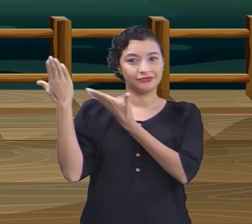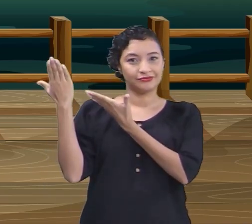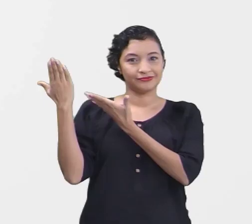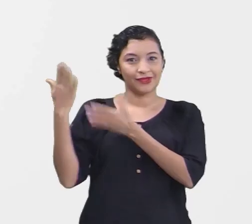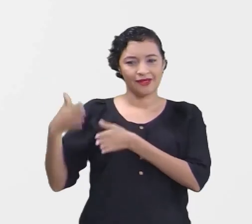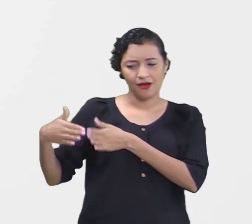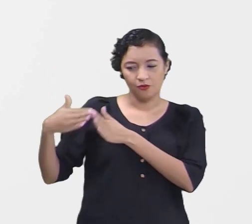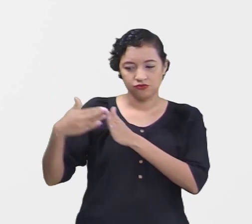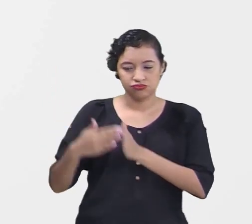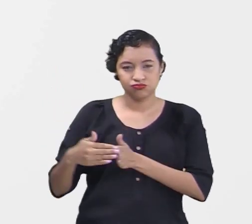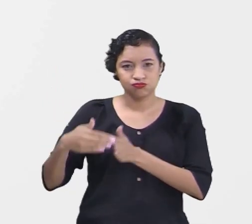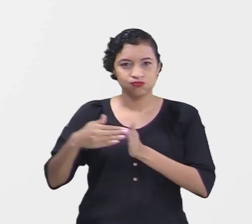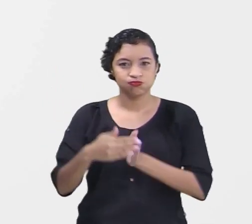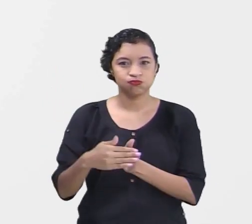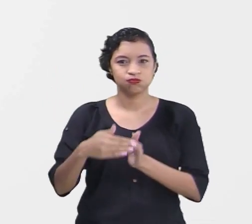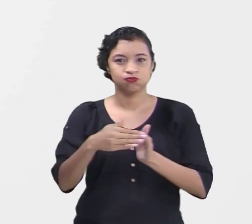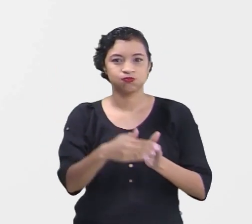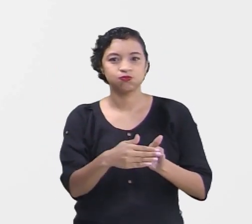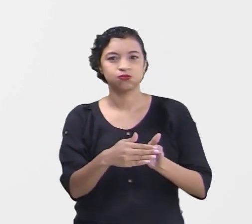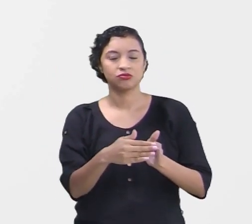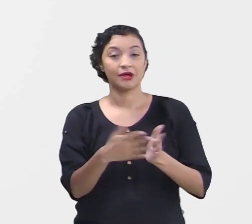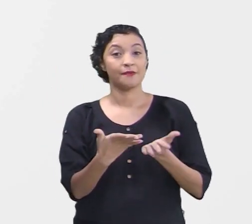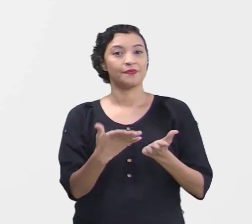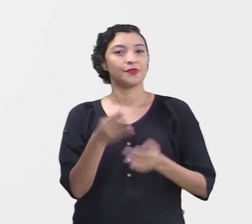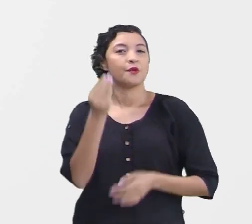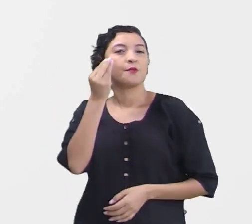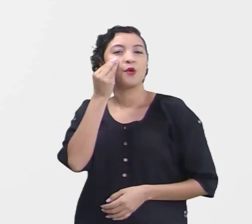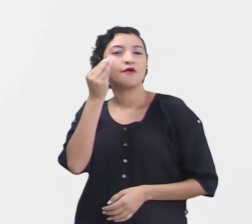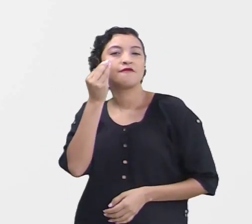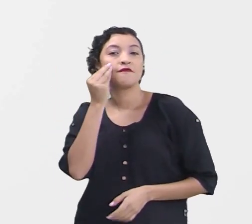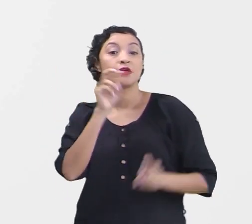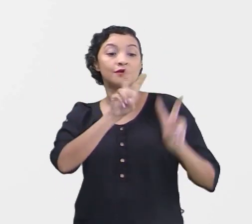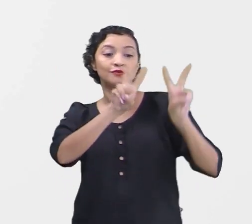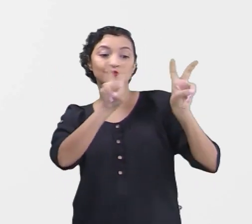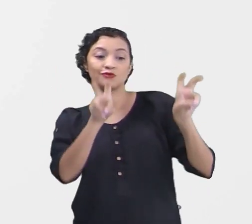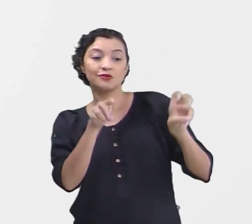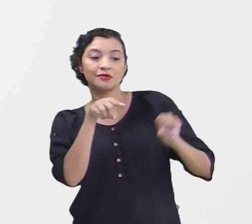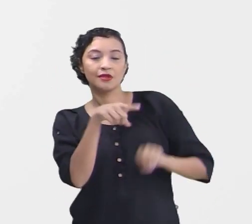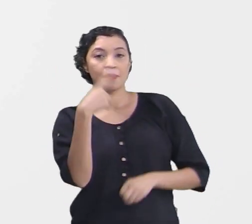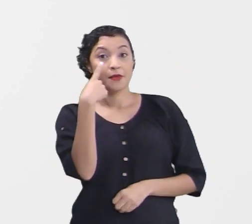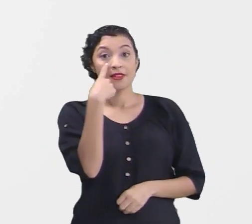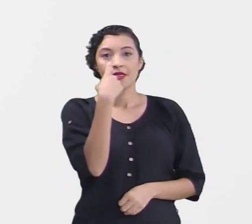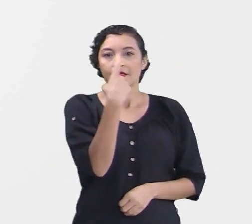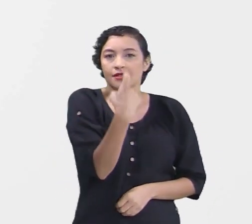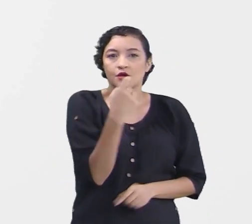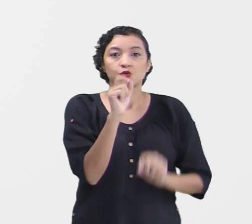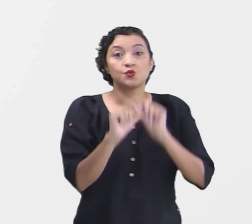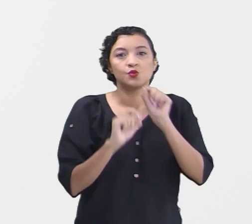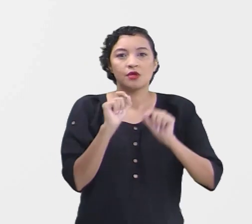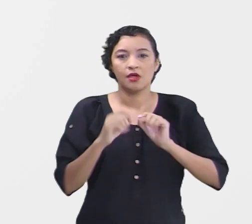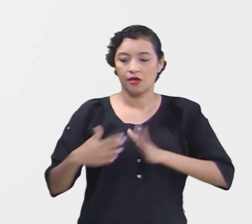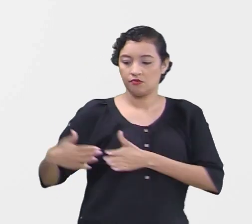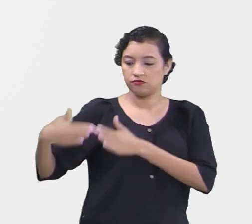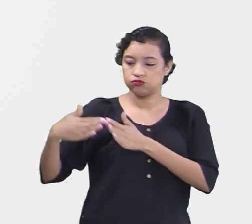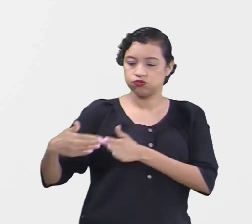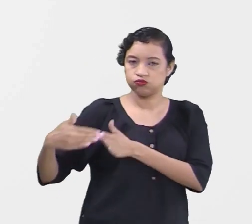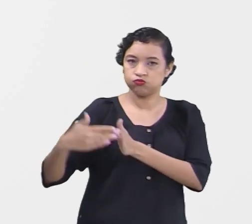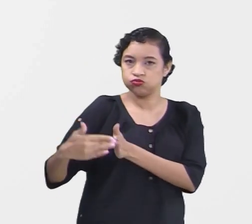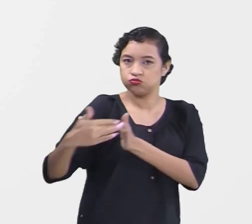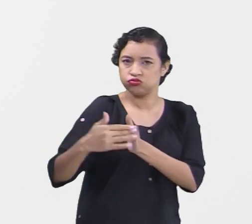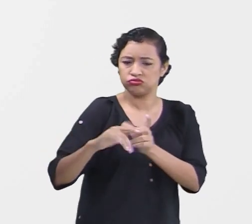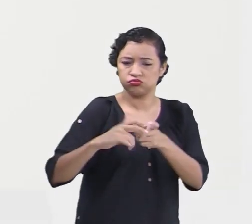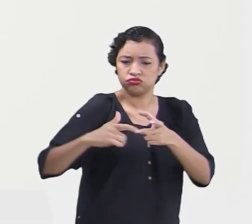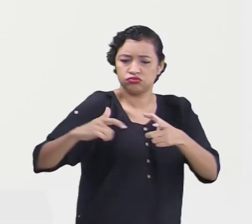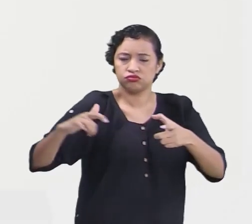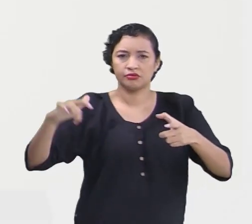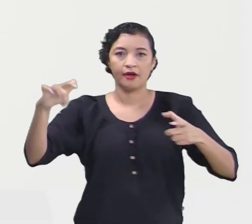história. Para isso, vamos ver um tema muito interessante: expansão marítima.